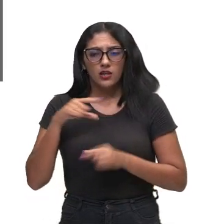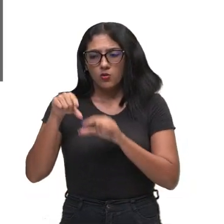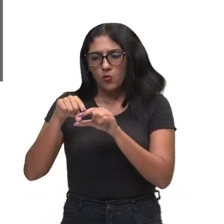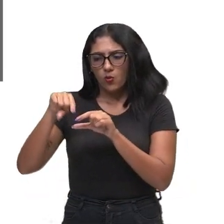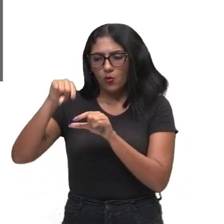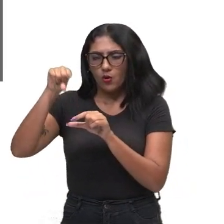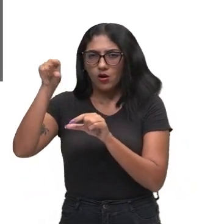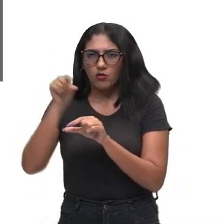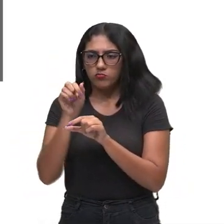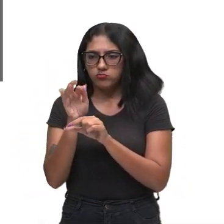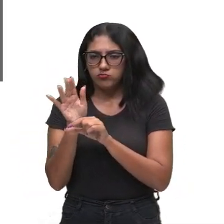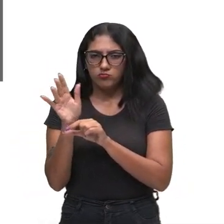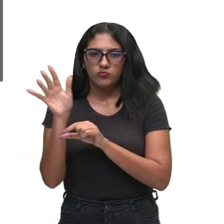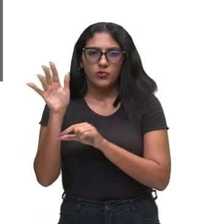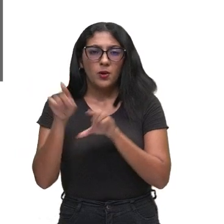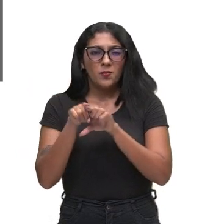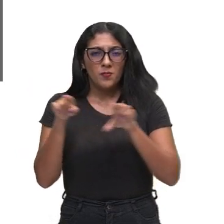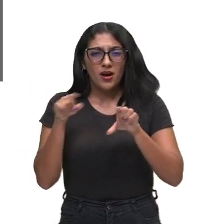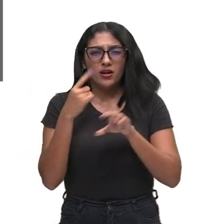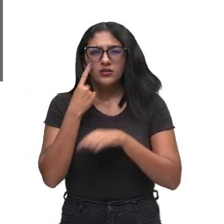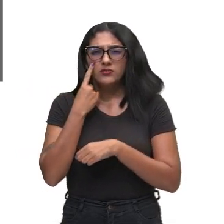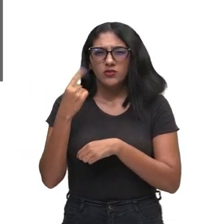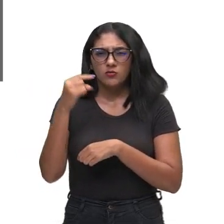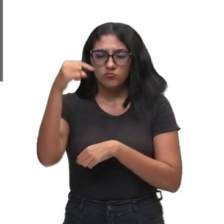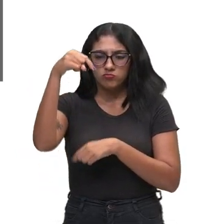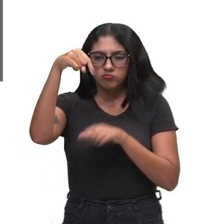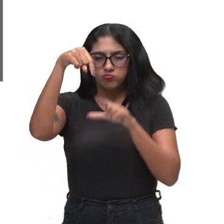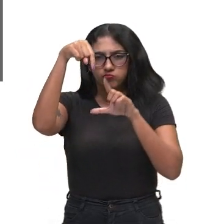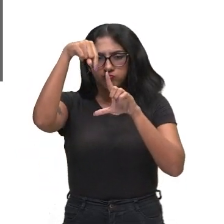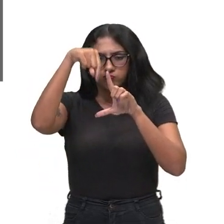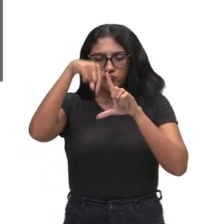lá nesta seta branca que vocês